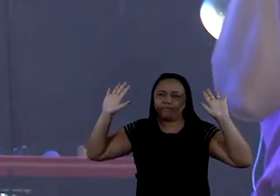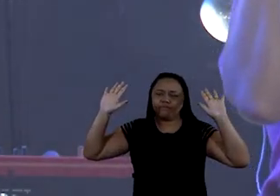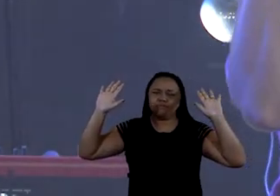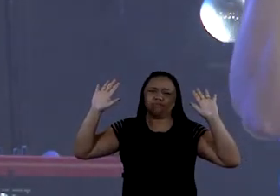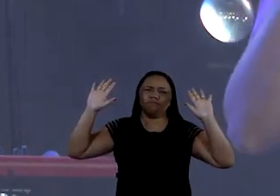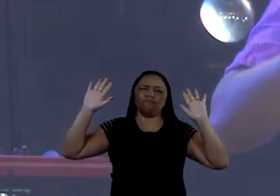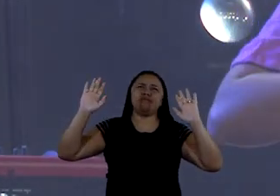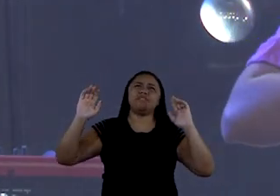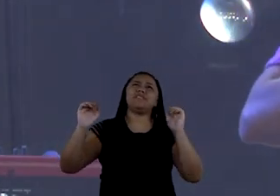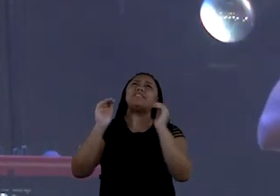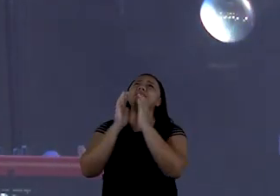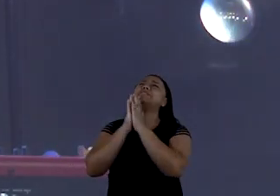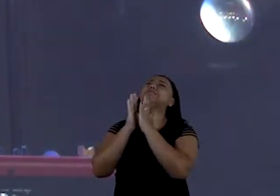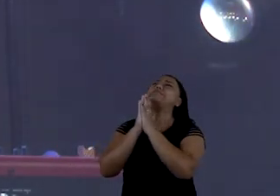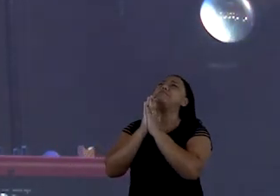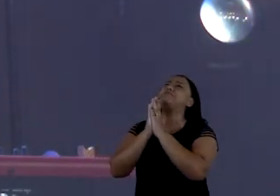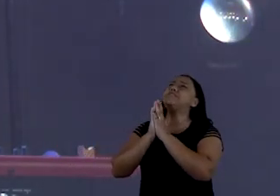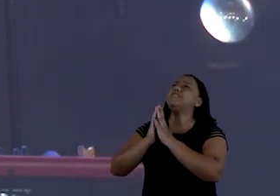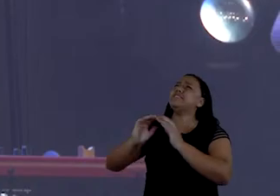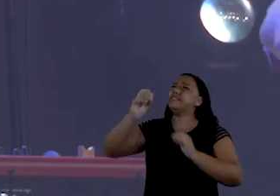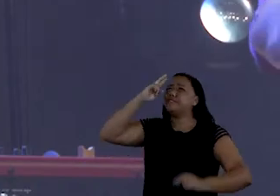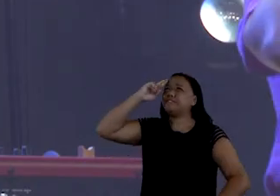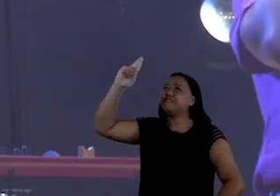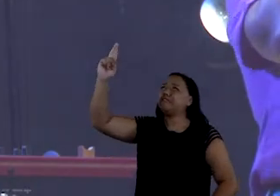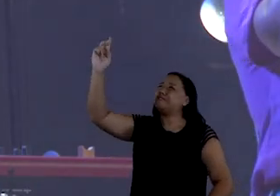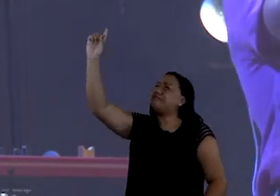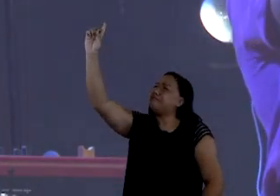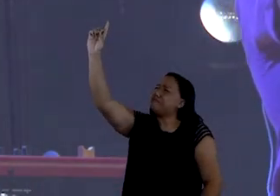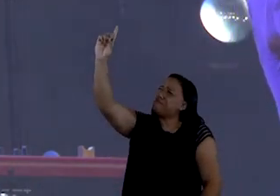Clame ao Senhor, Senhor, volta logo, habita no nosso meio.